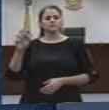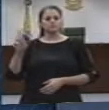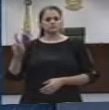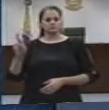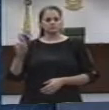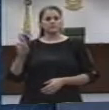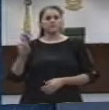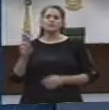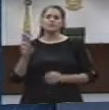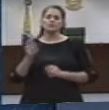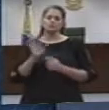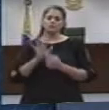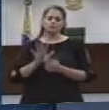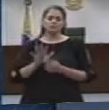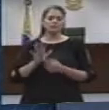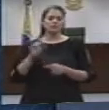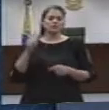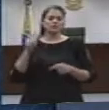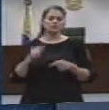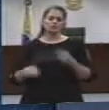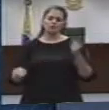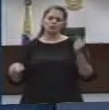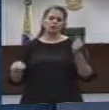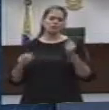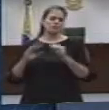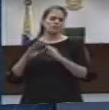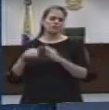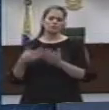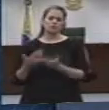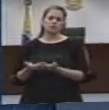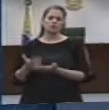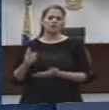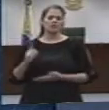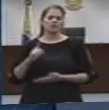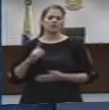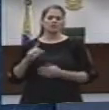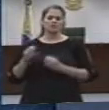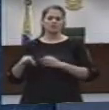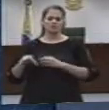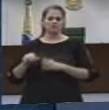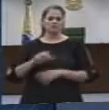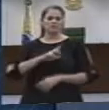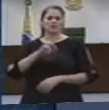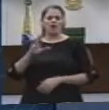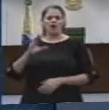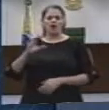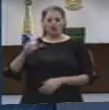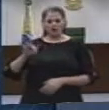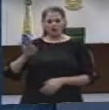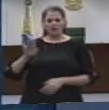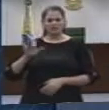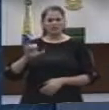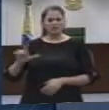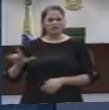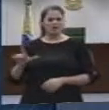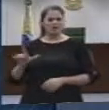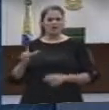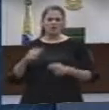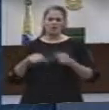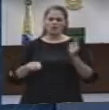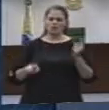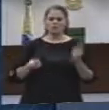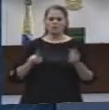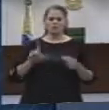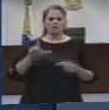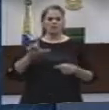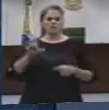e conhecendo confessional com o princípio que está na era bebê dá um Não proselitismo